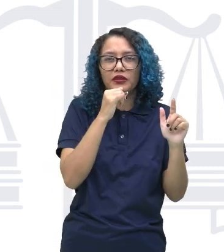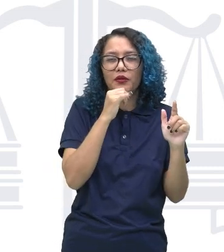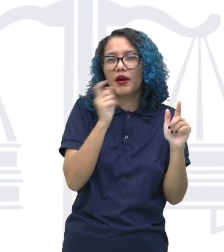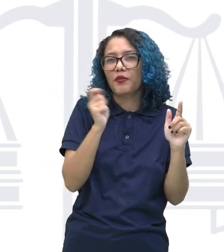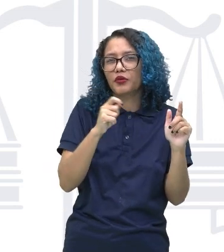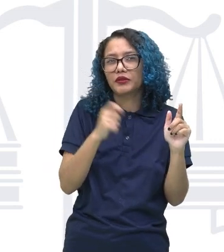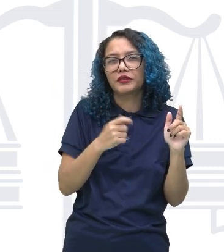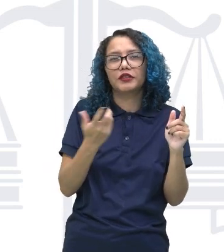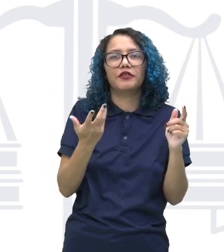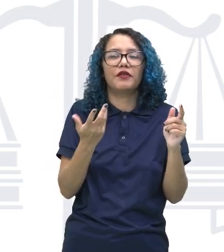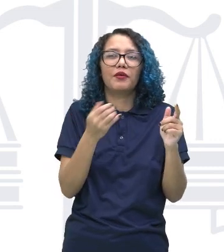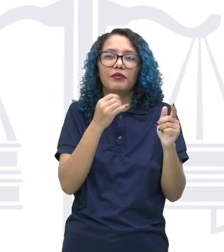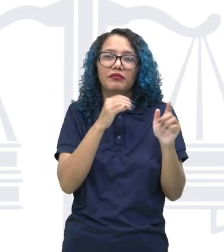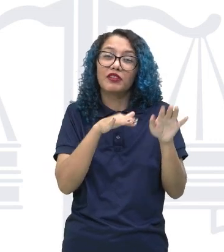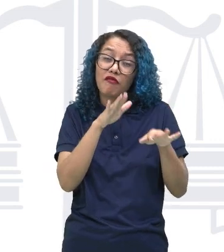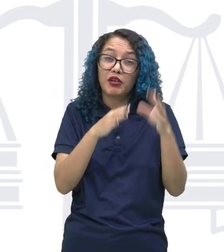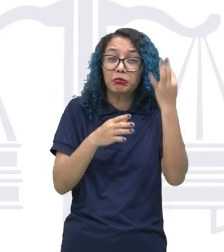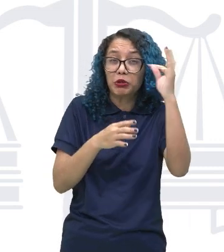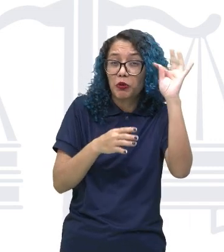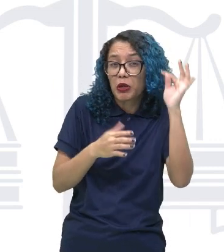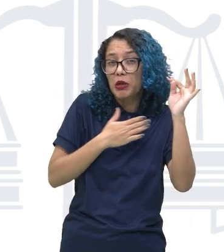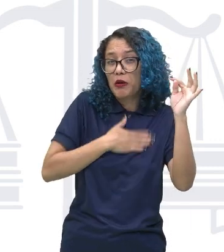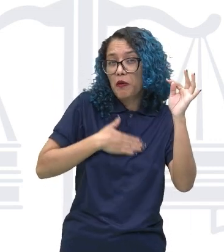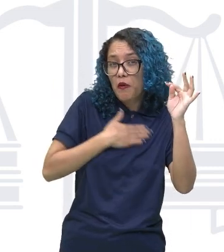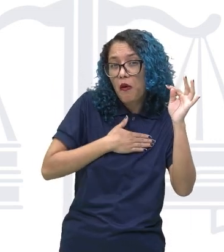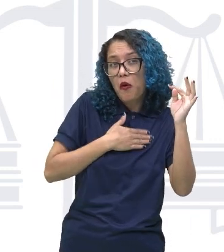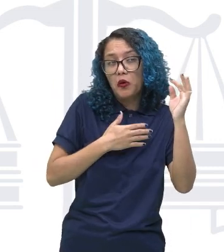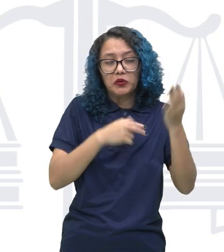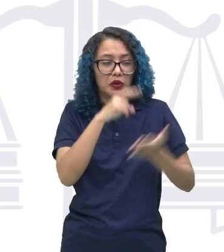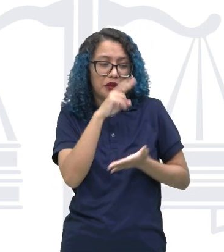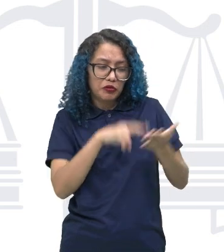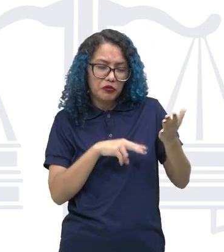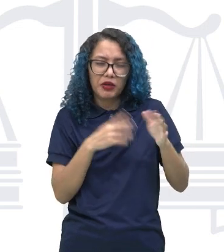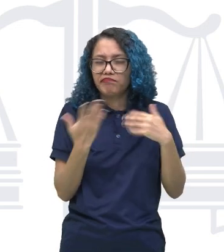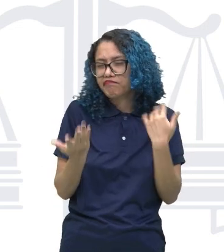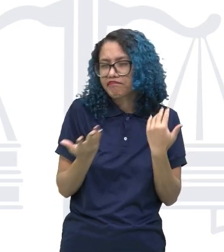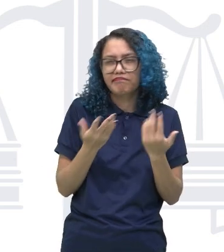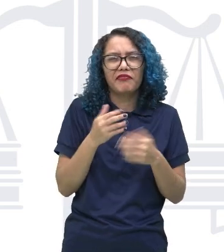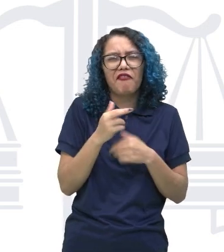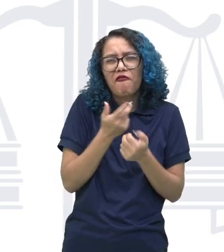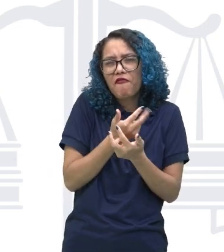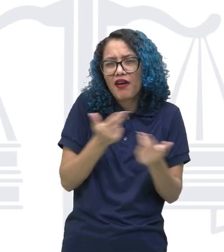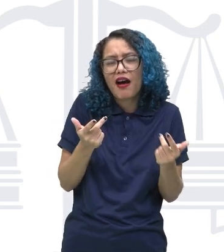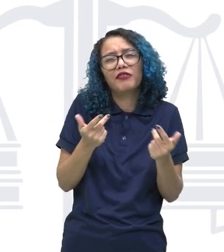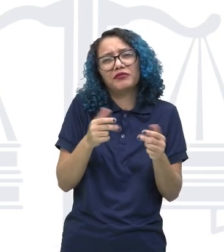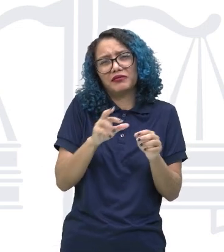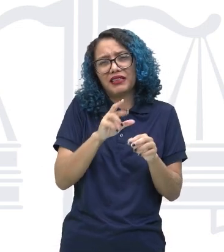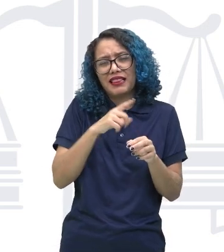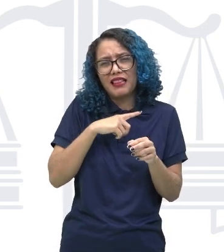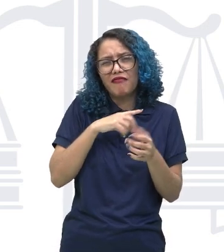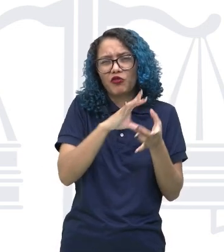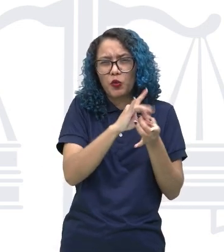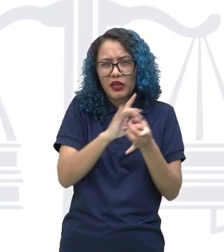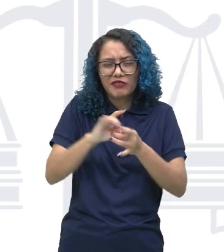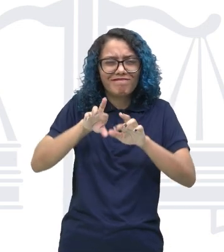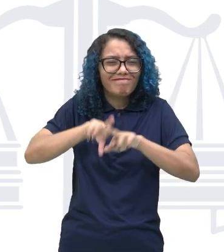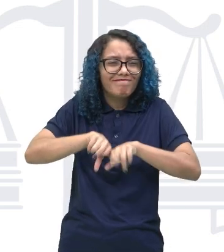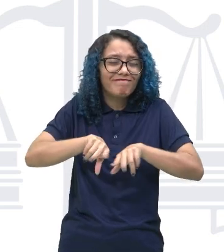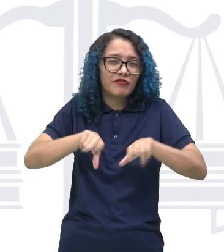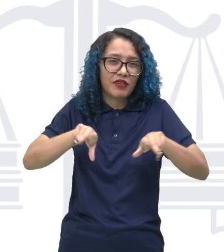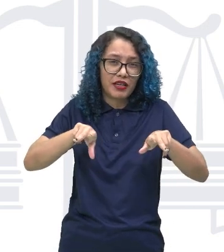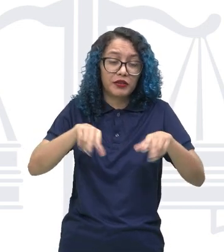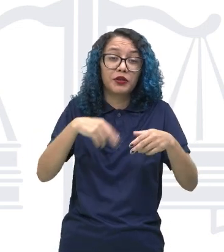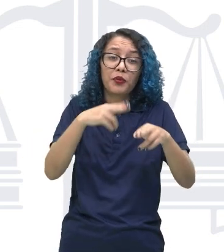aprender num contexto talvez um pouco mais teórico, ou de leitura, enfim, existem cenários diferentes e a recomposição ela